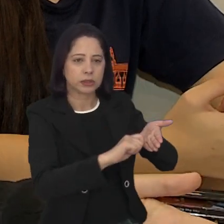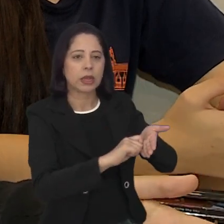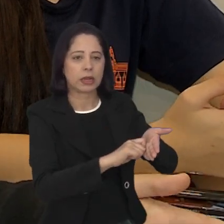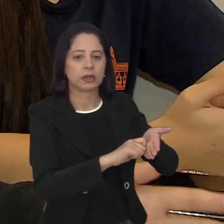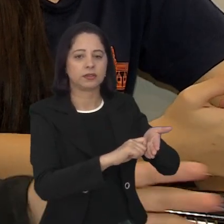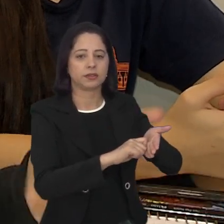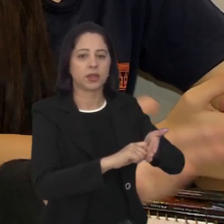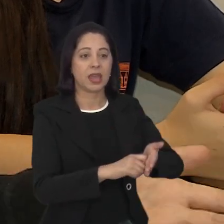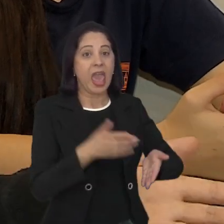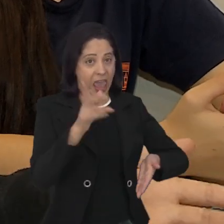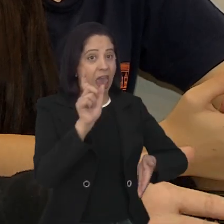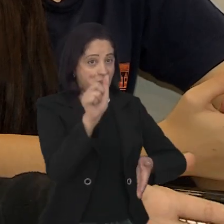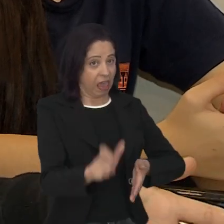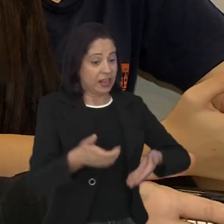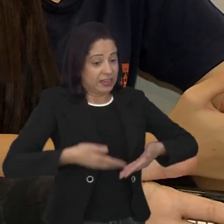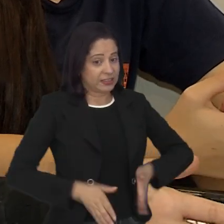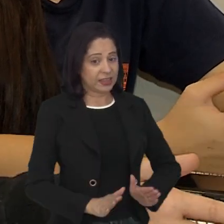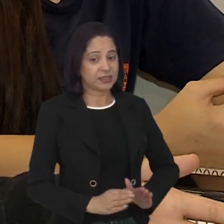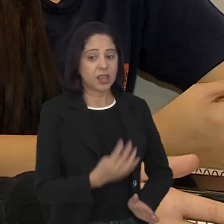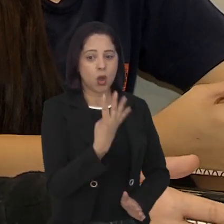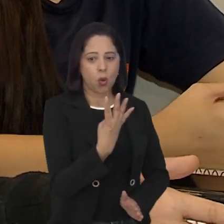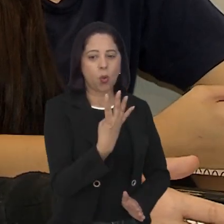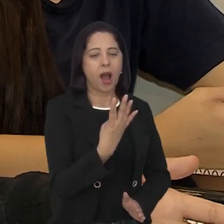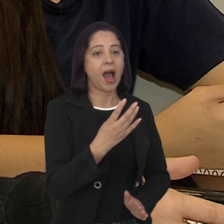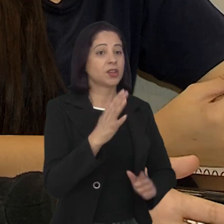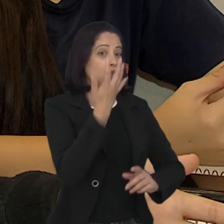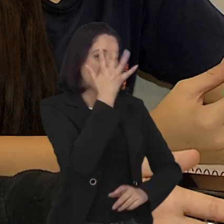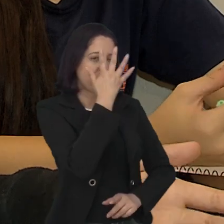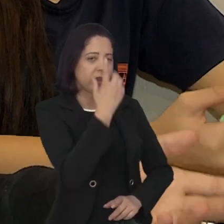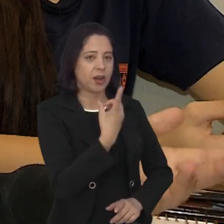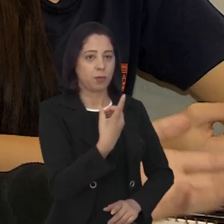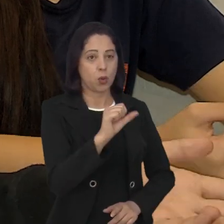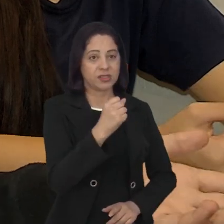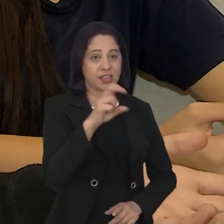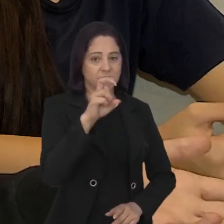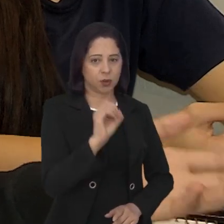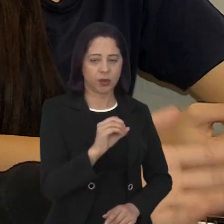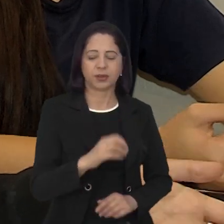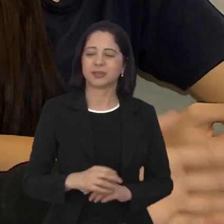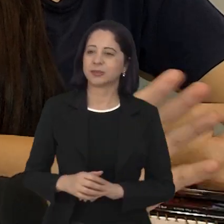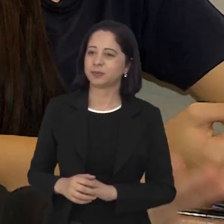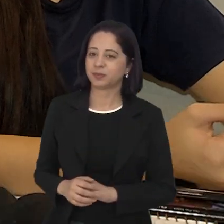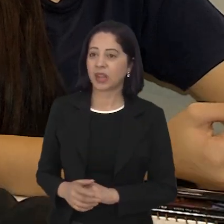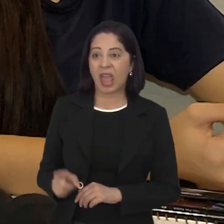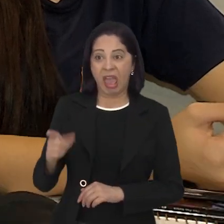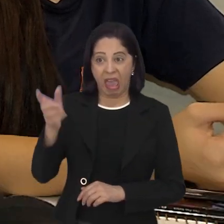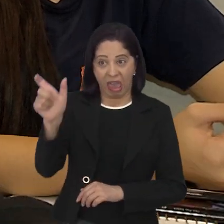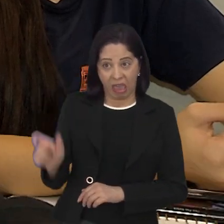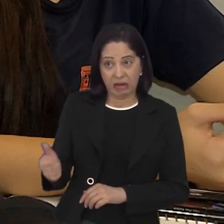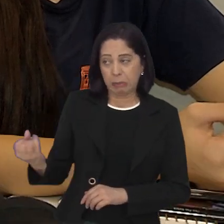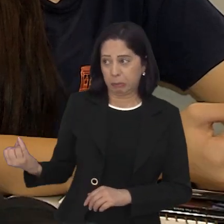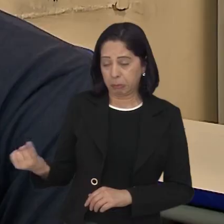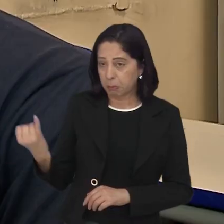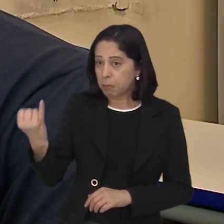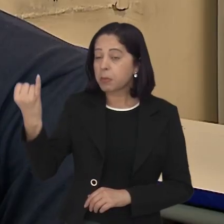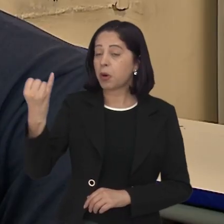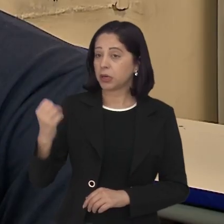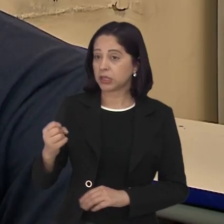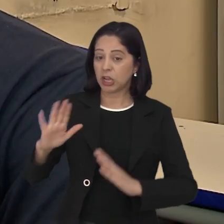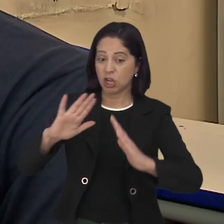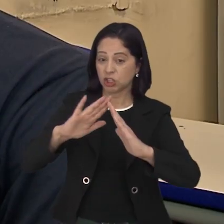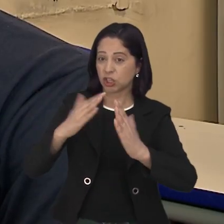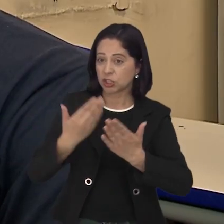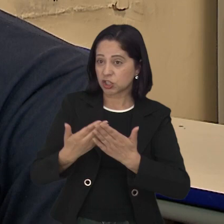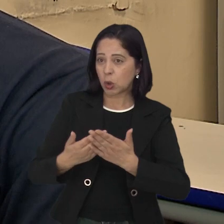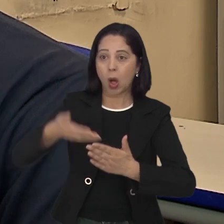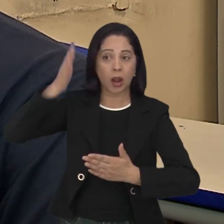dramaturgo além de outras coisas eh lembro que ele nasceu em em 4/02 de 1850 e ele